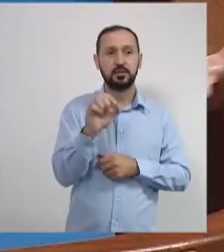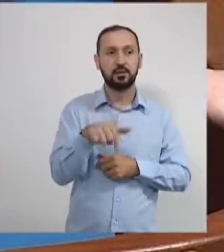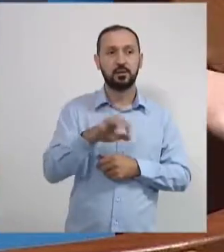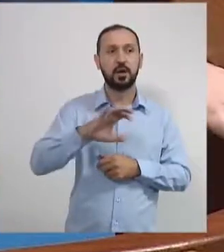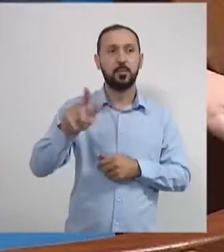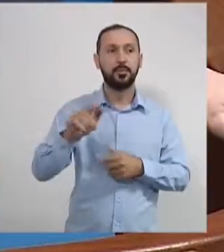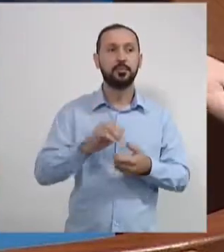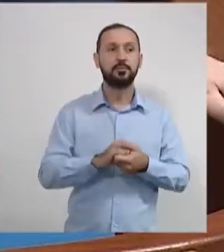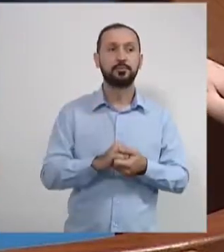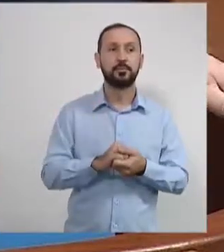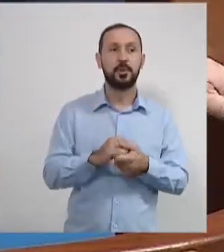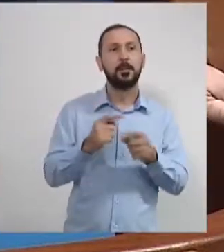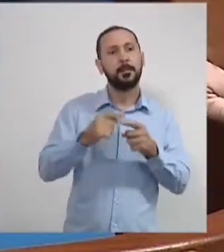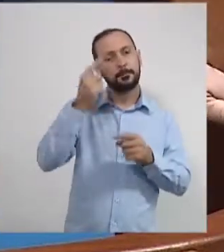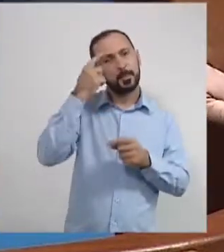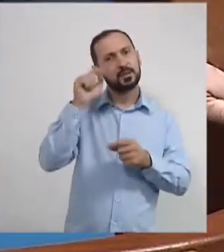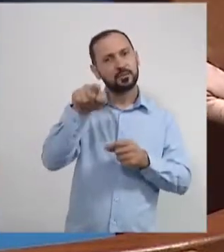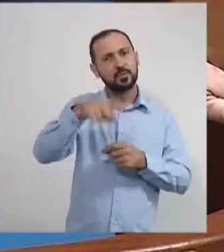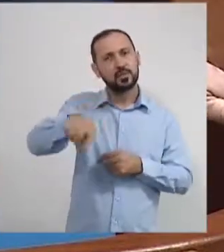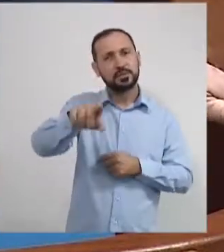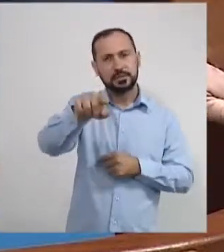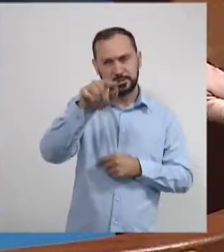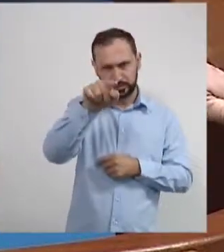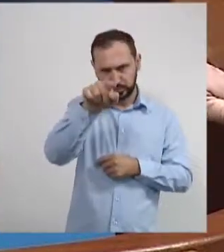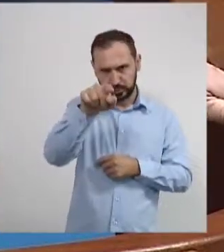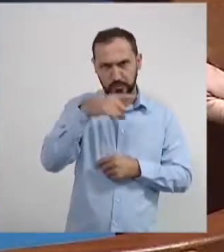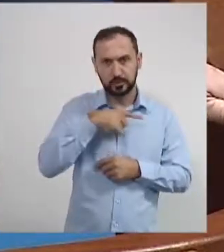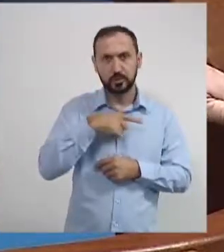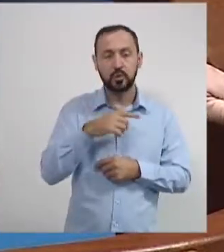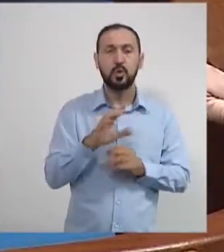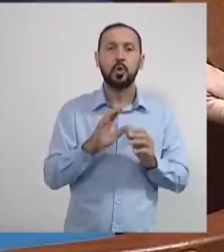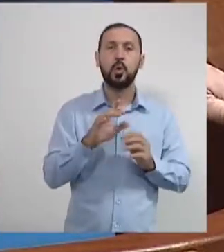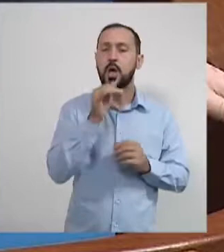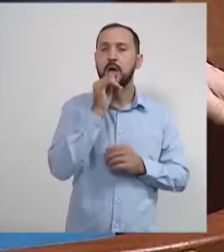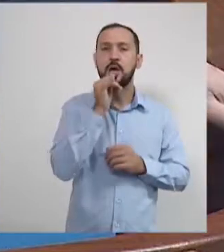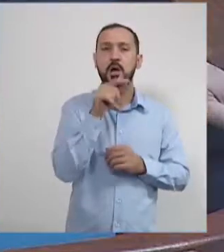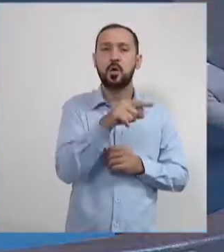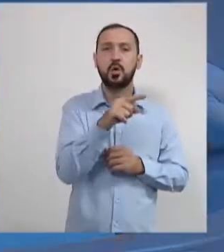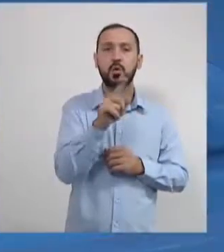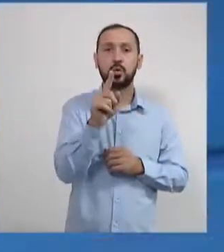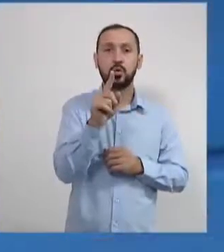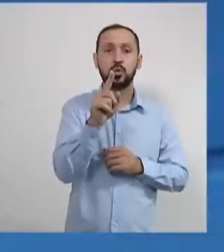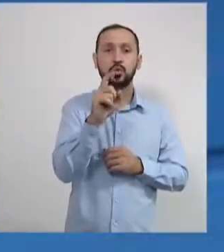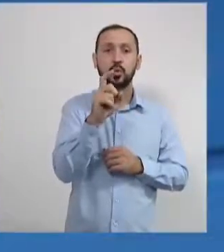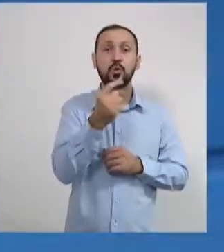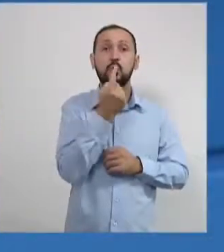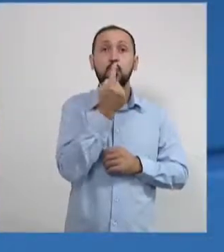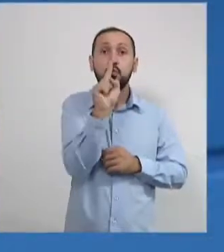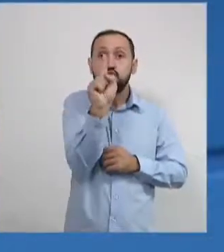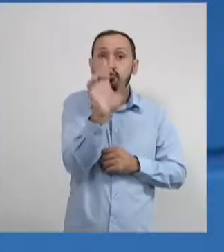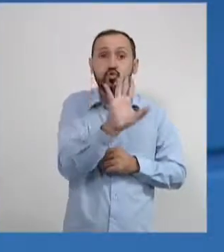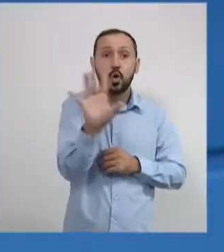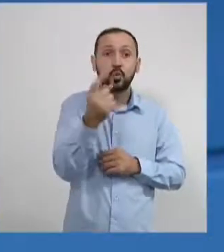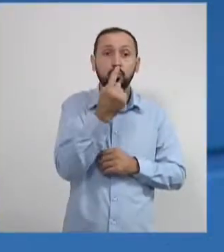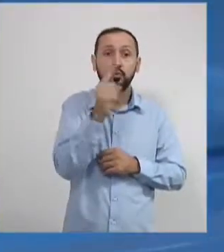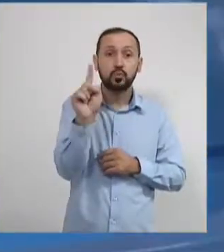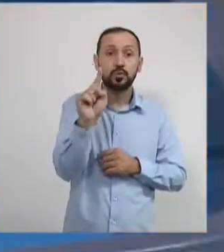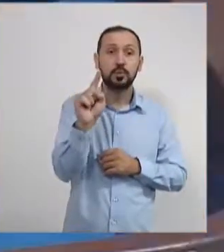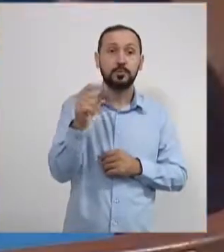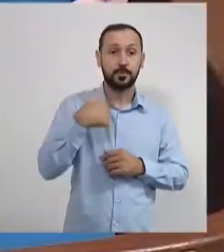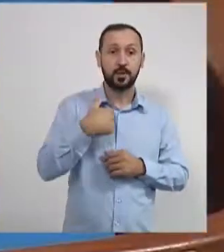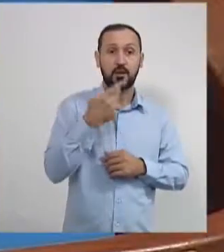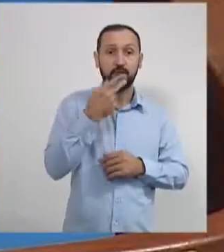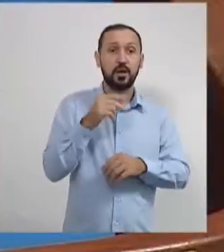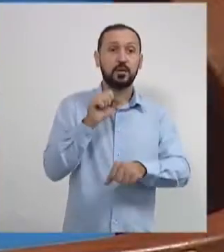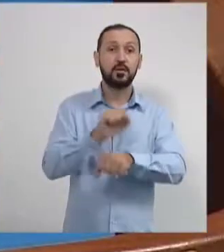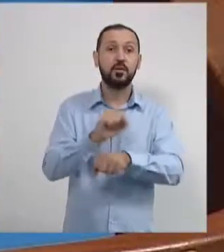60 pontos de votação. Agora, imagina, Vossa Excelência, Dourados com apenas 1 ponto de votação. Não, e assim mesmo foi demorado. Eu